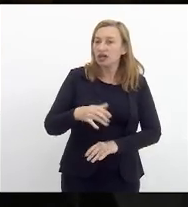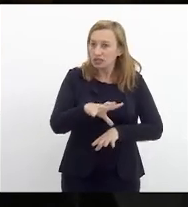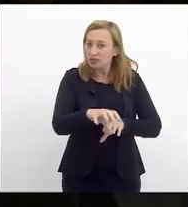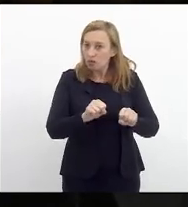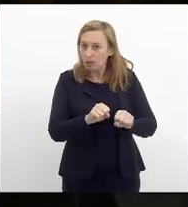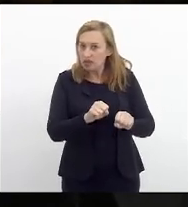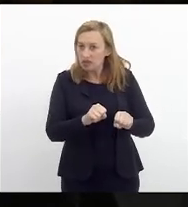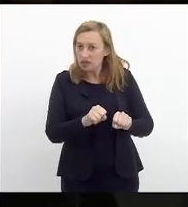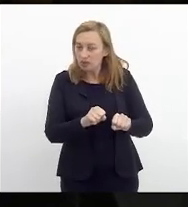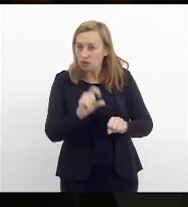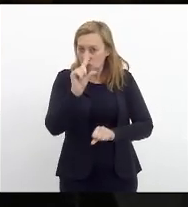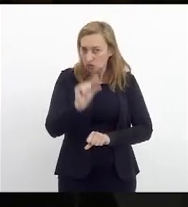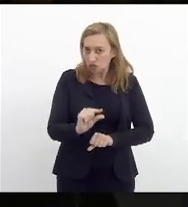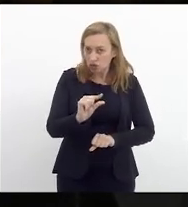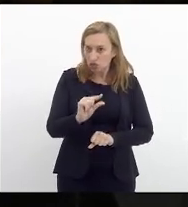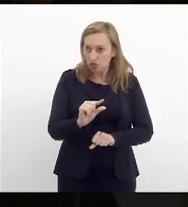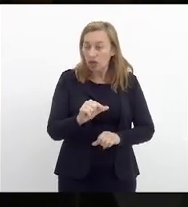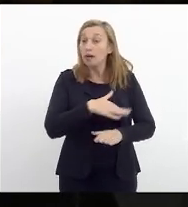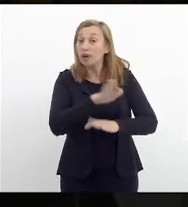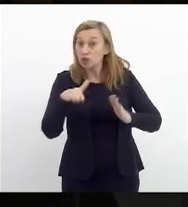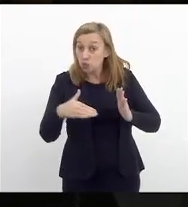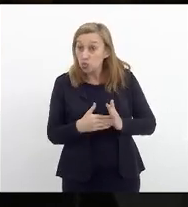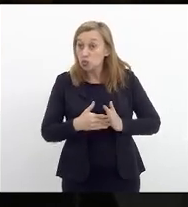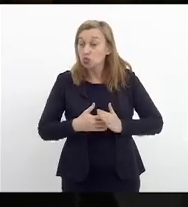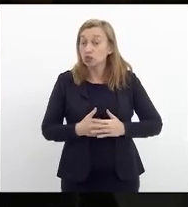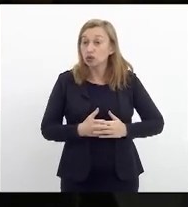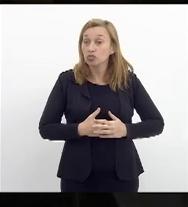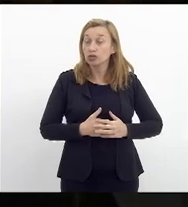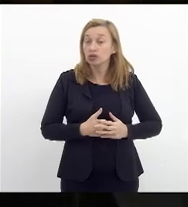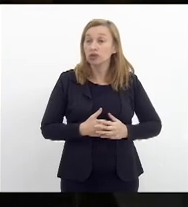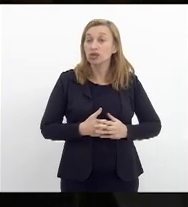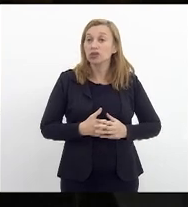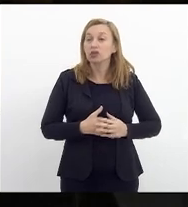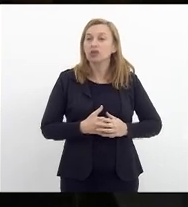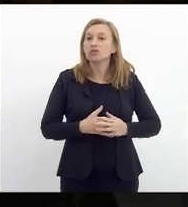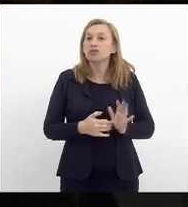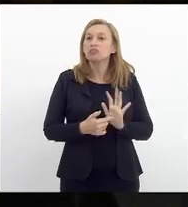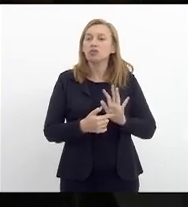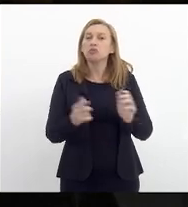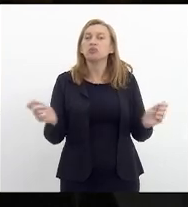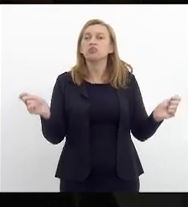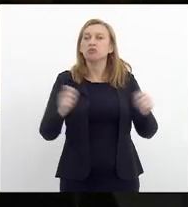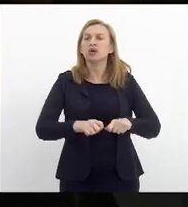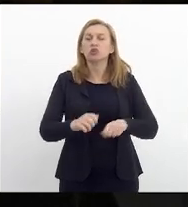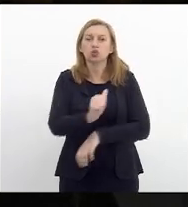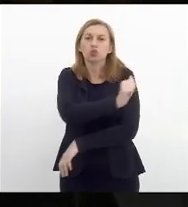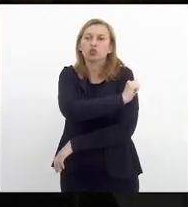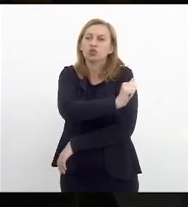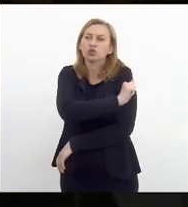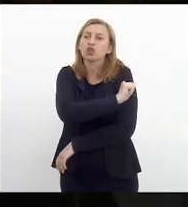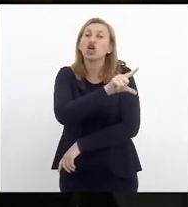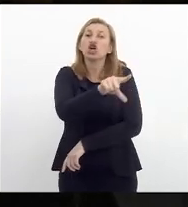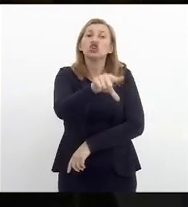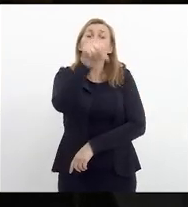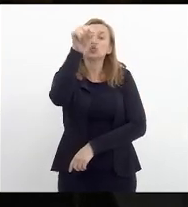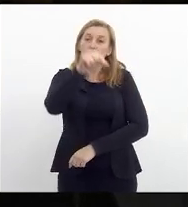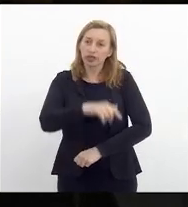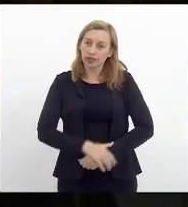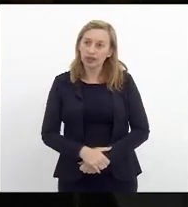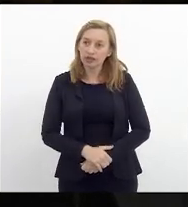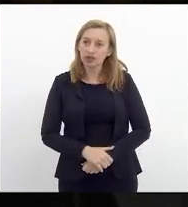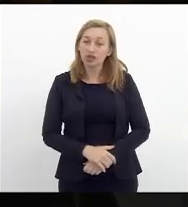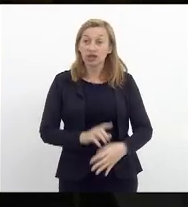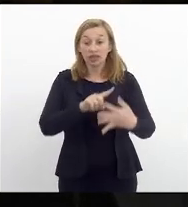formação mínima para todas e todos, ela estabelece a possibilidade do aluno escolher